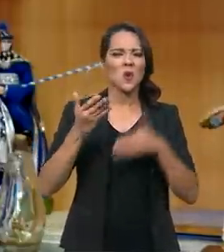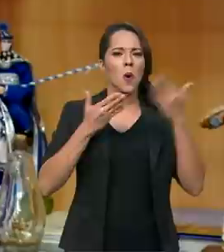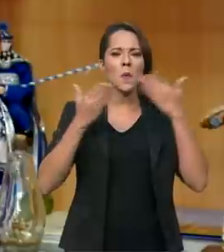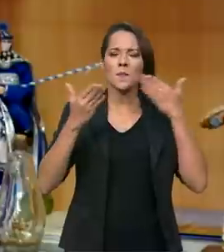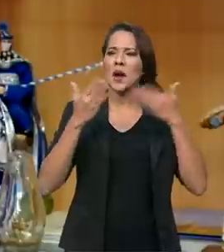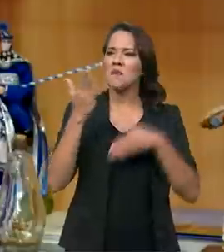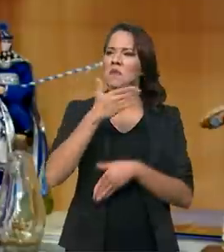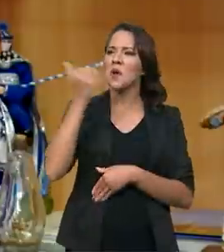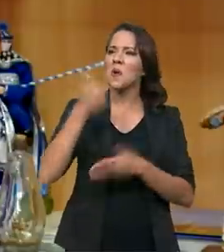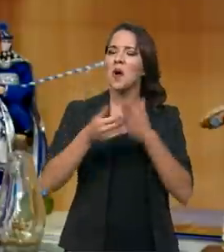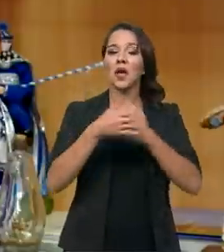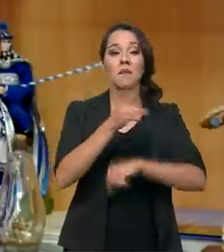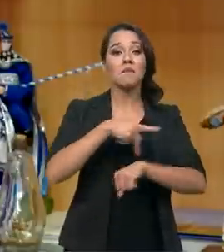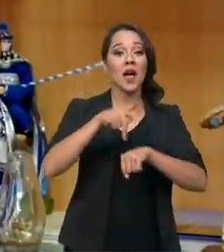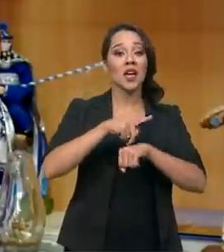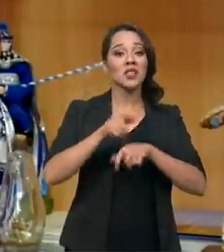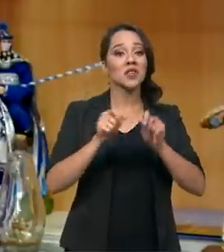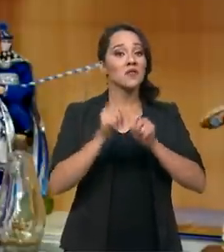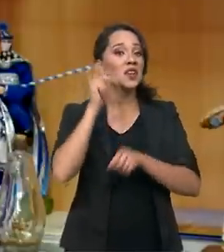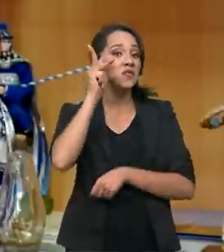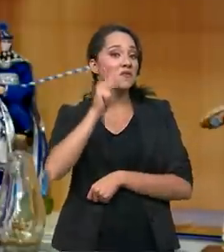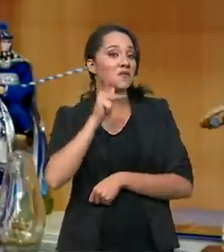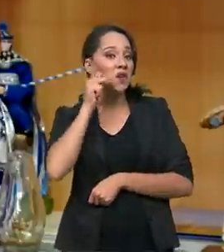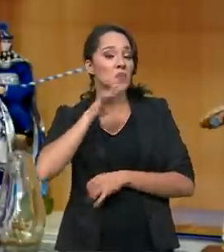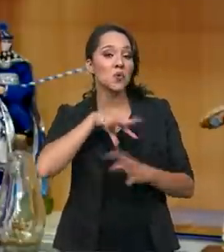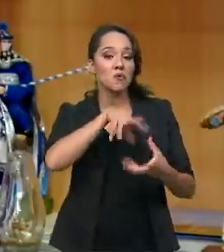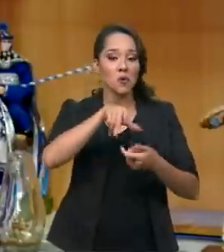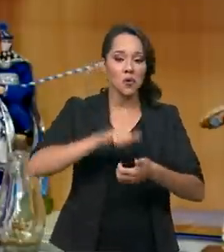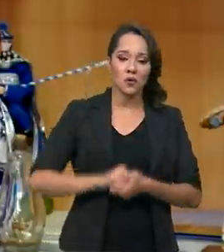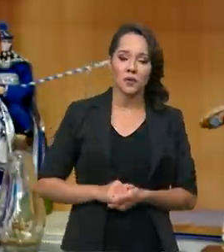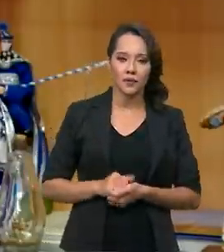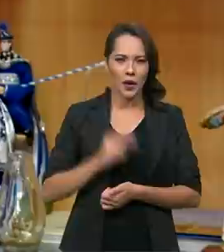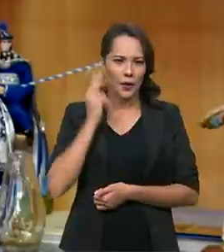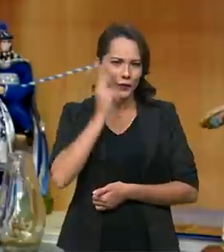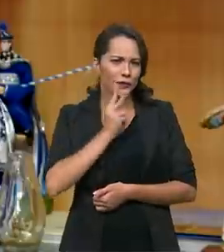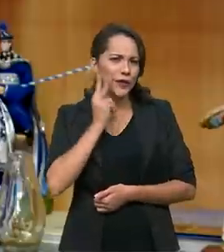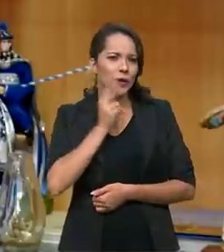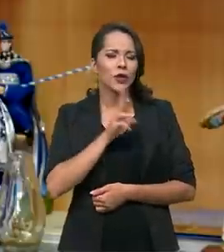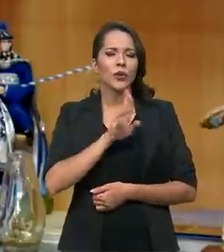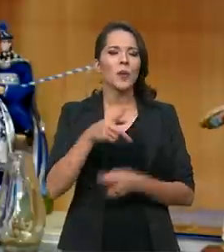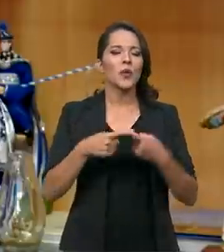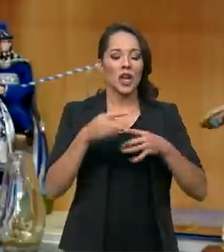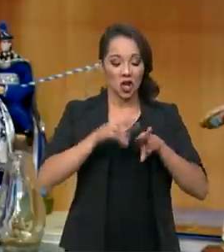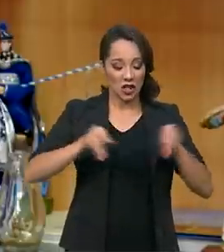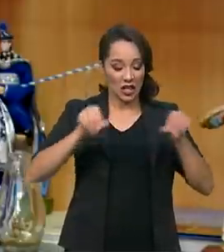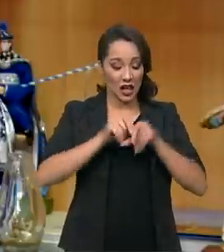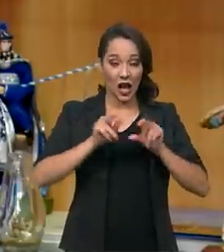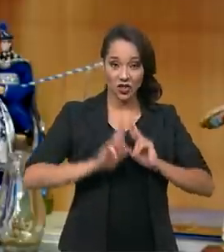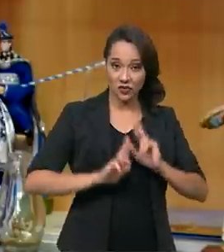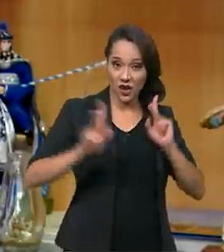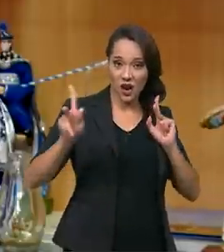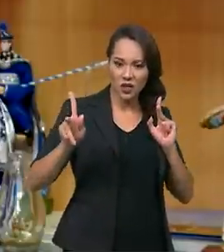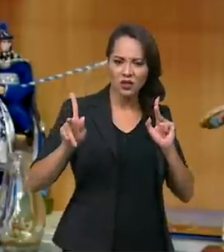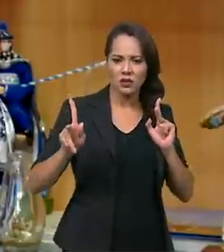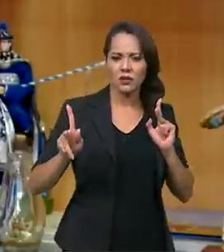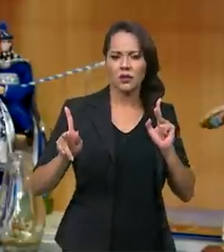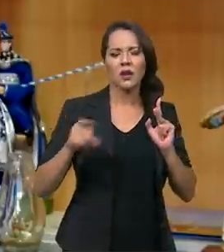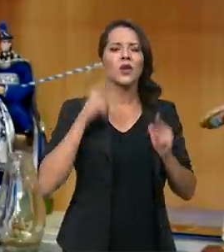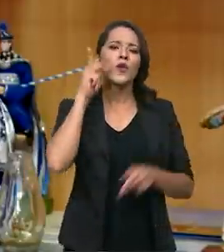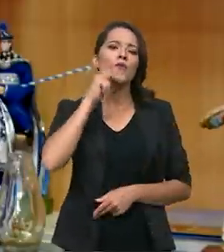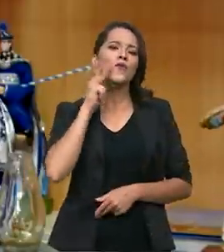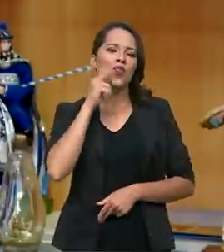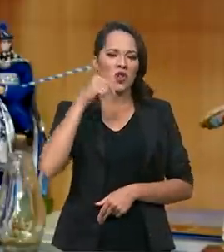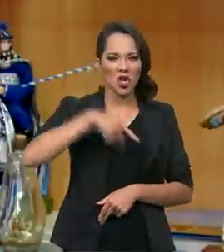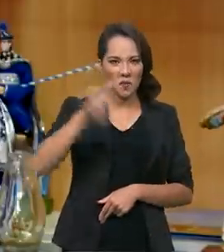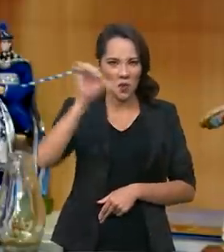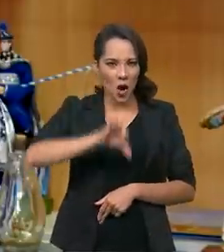qualquer para ir para não tô dividindo o mundo entendeu Não é porque o nosso ferro a nossa terra é diferente né que